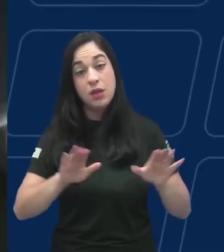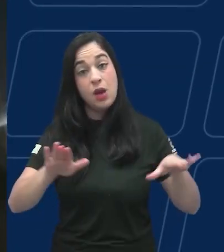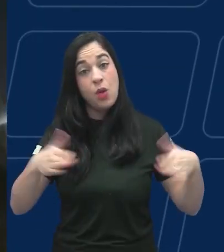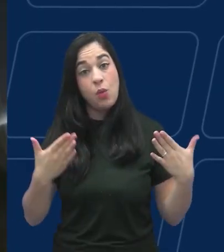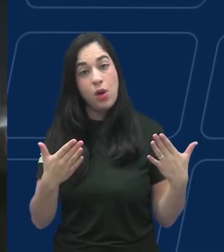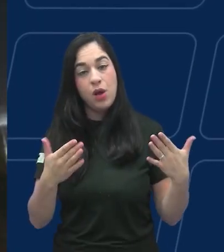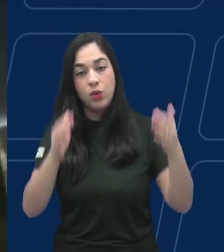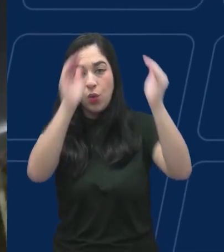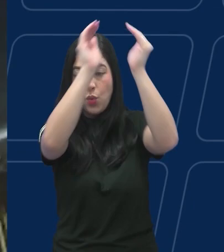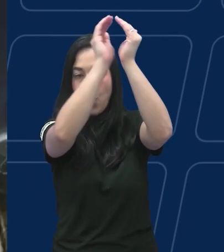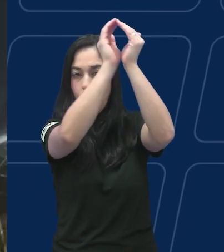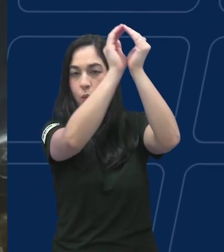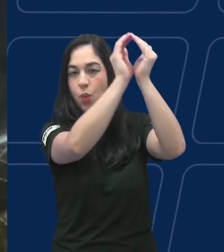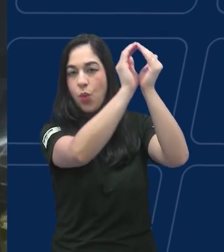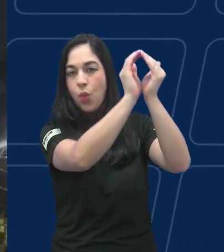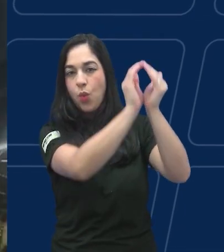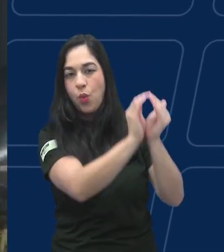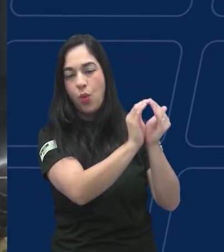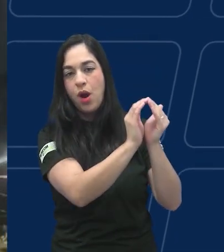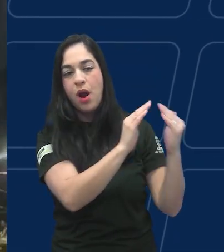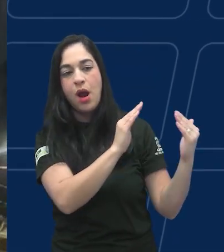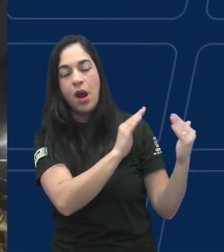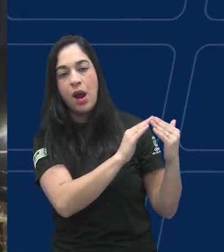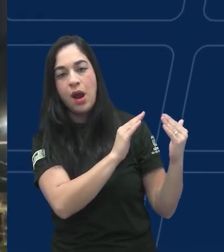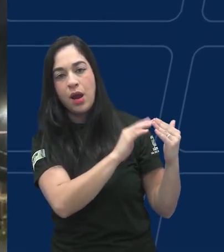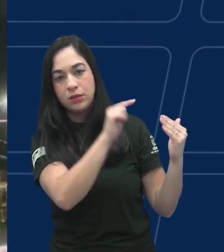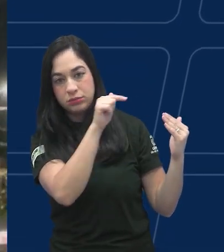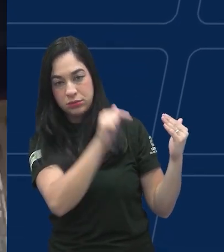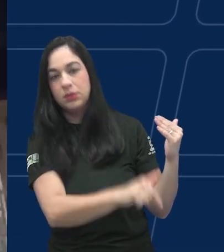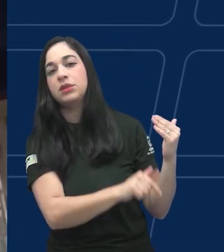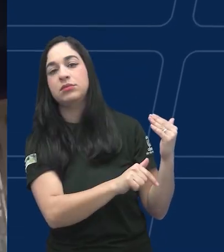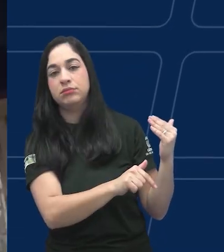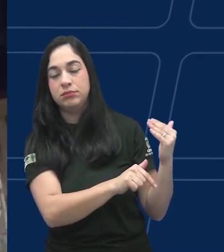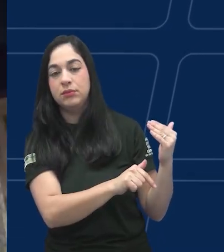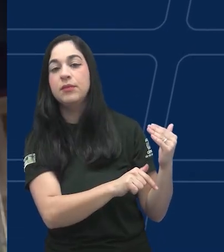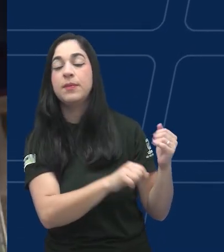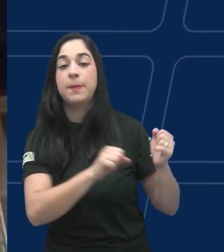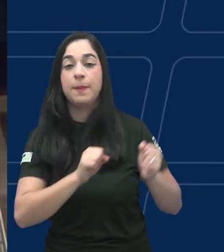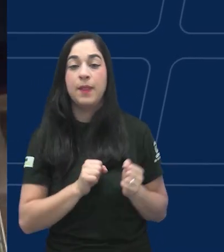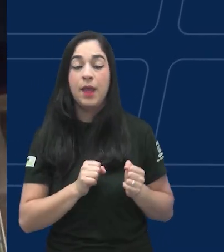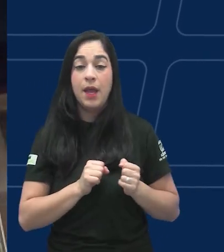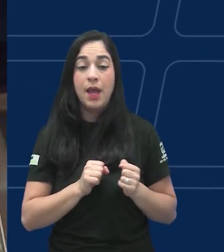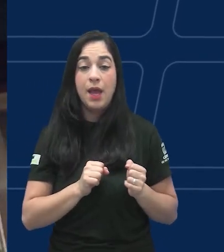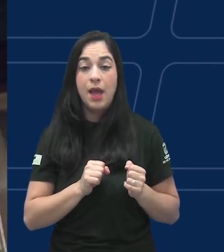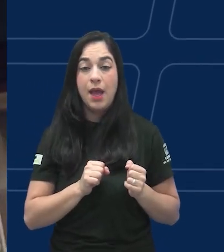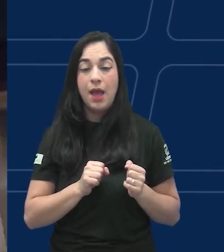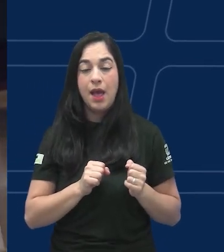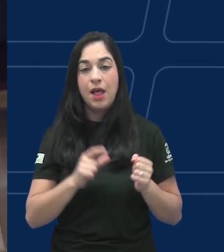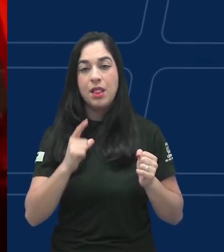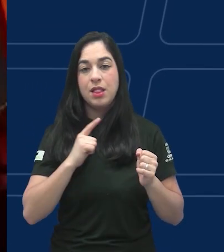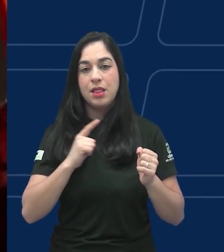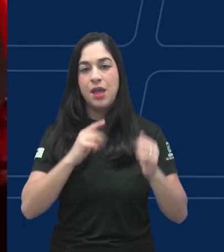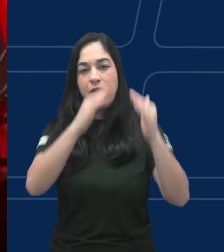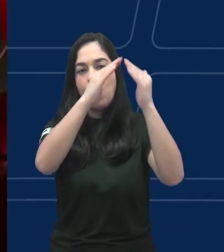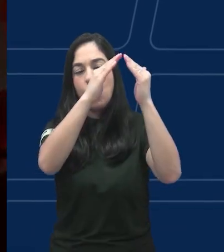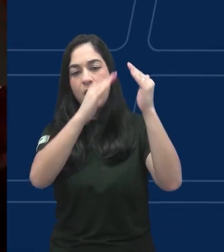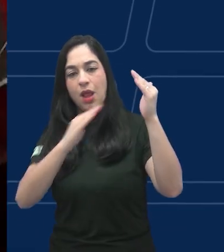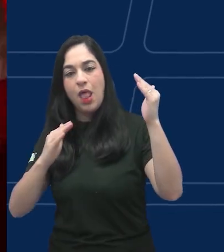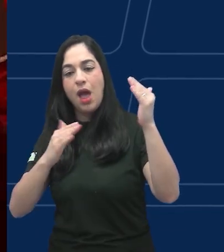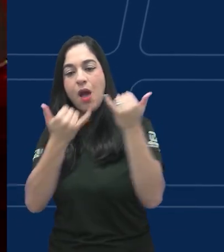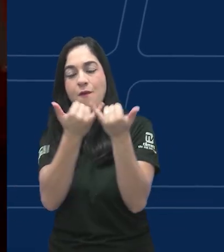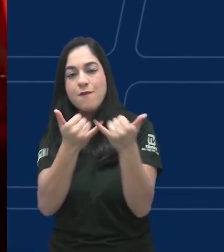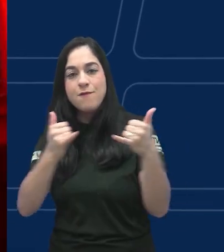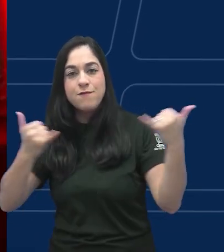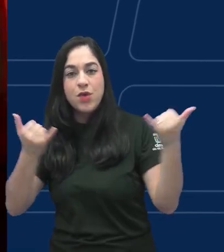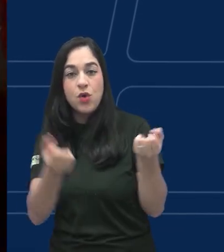Ana. As imagens mostram o momento em que o balão perde altura e cai sobre imóveis na Vila Tatetuba. O artefato atingiu